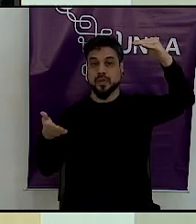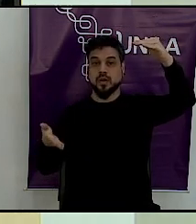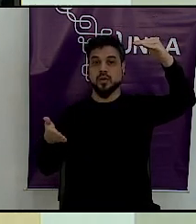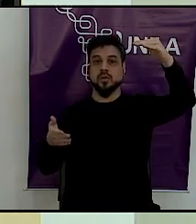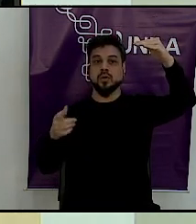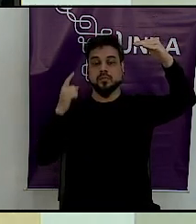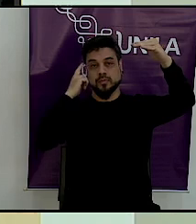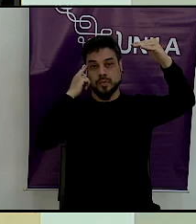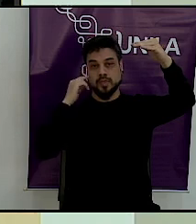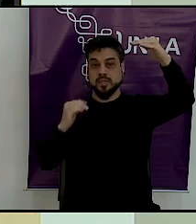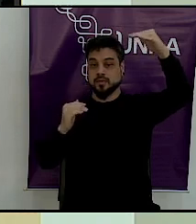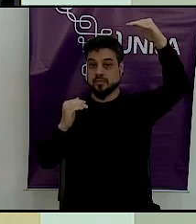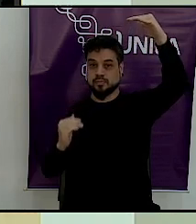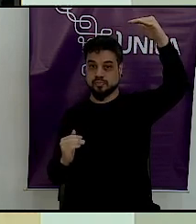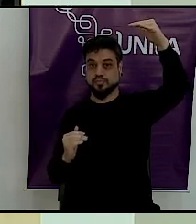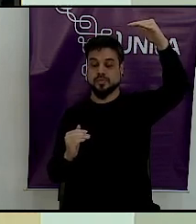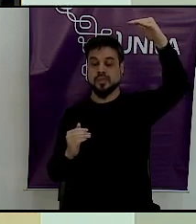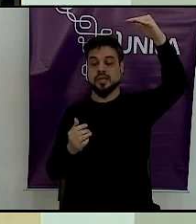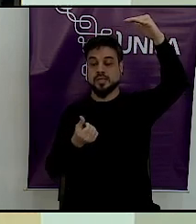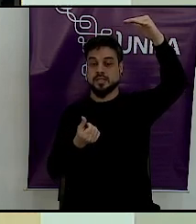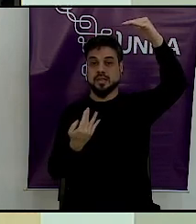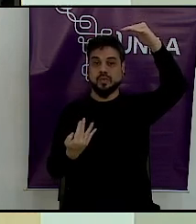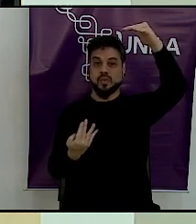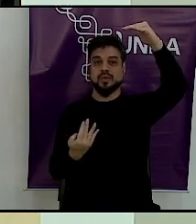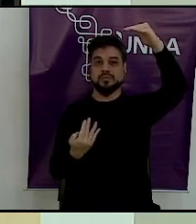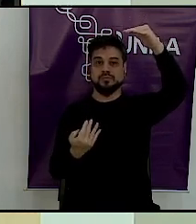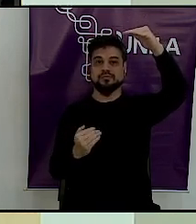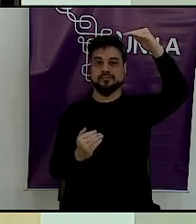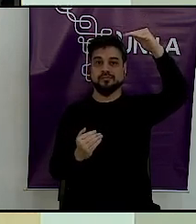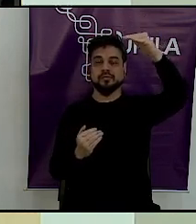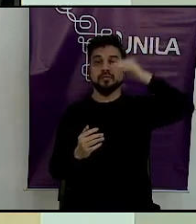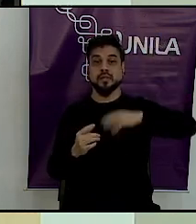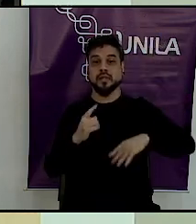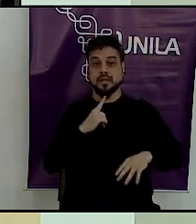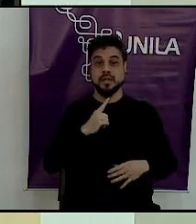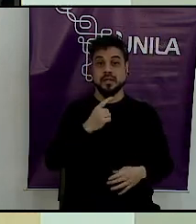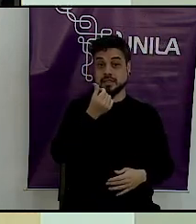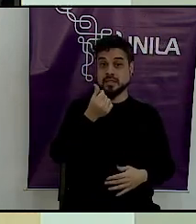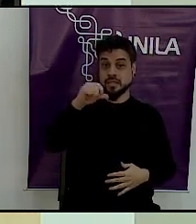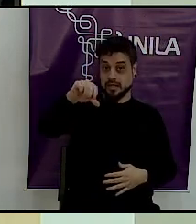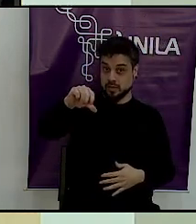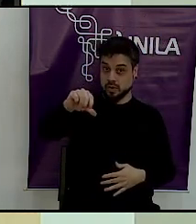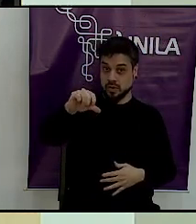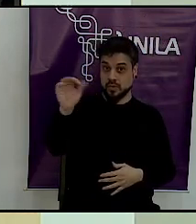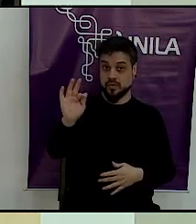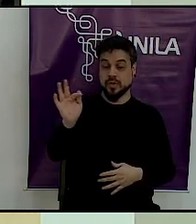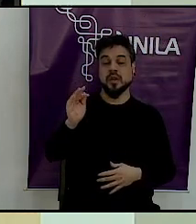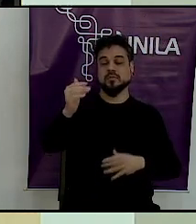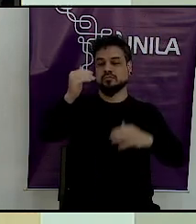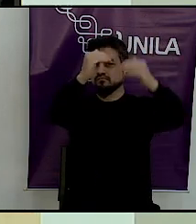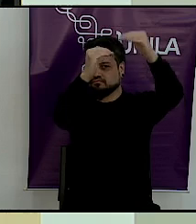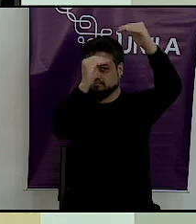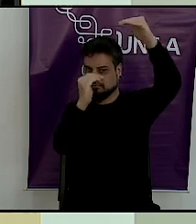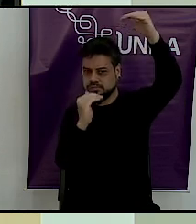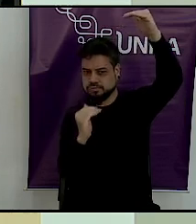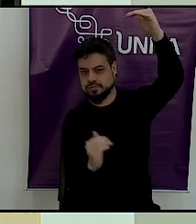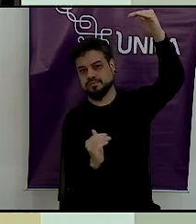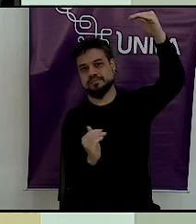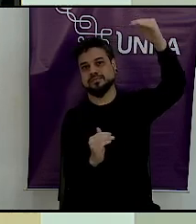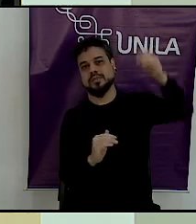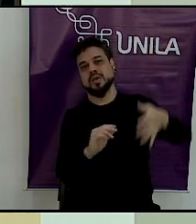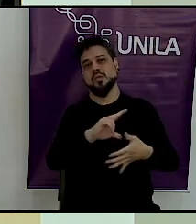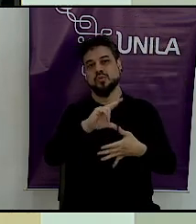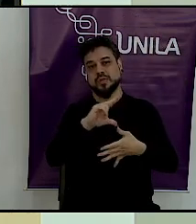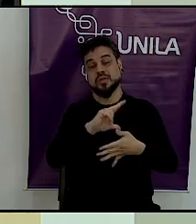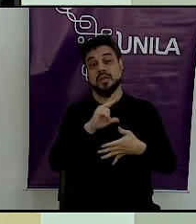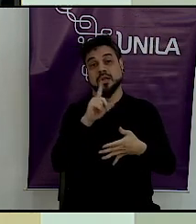para 64 das 69 federais. Então, de fato, estamos no fim da fila, fim da tabela, com relação aos